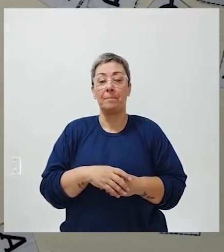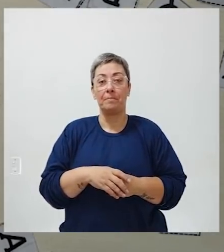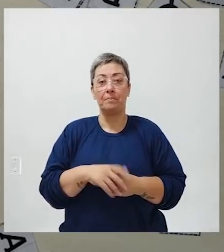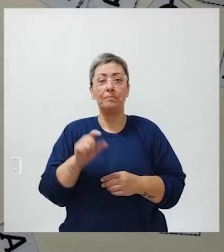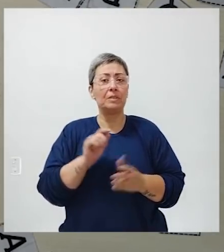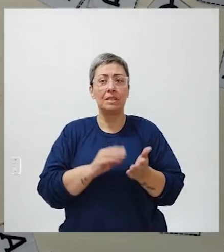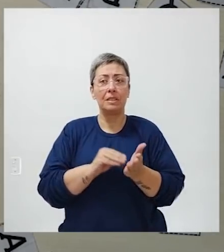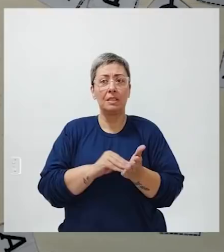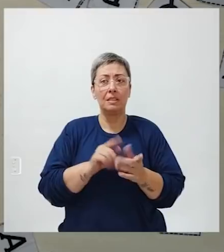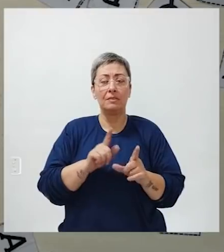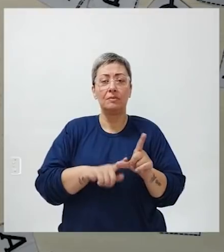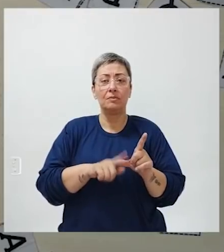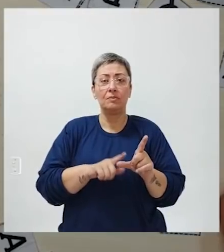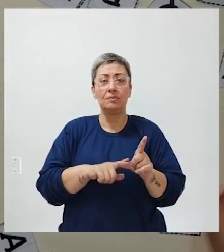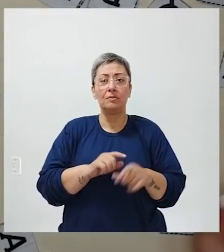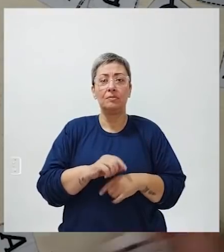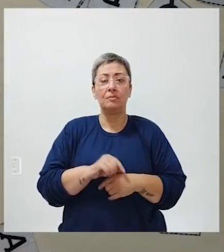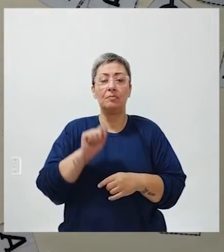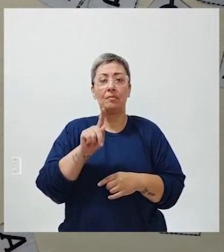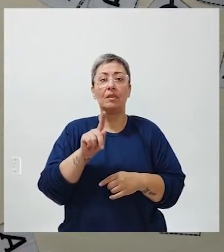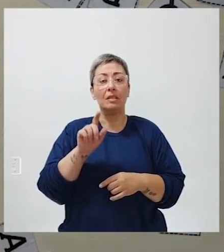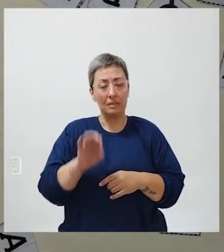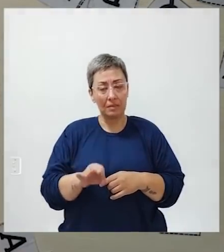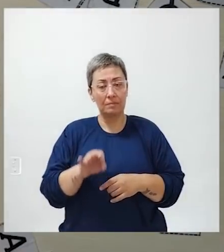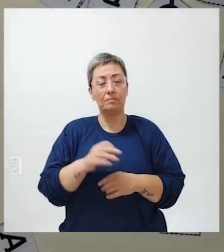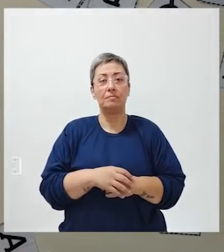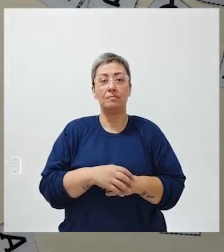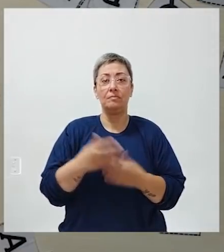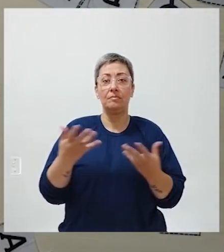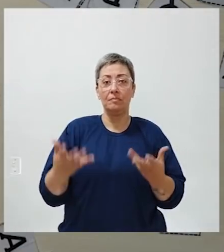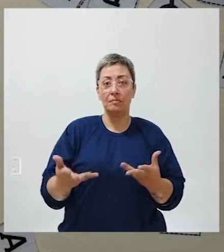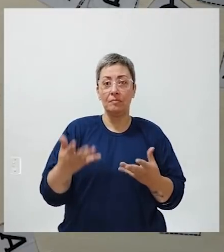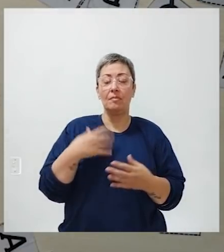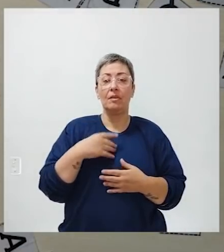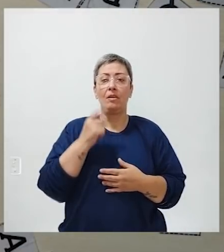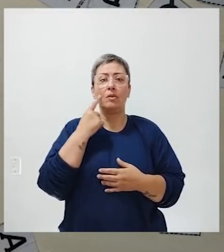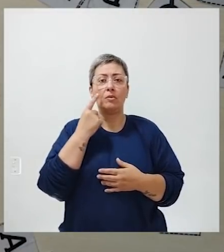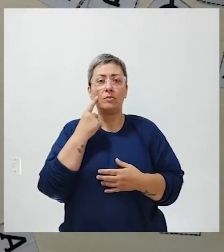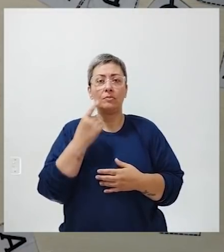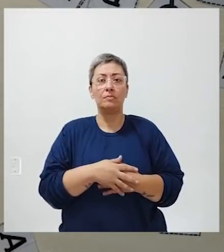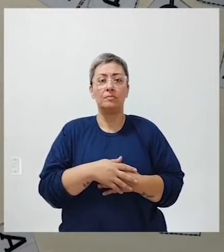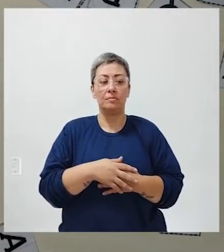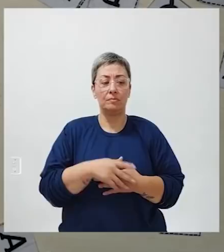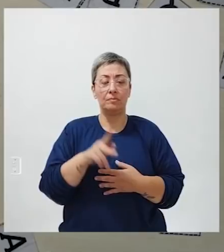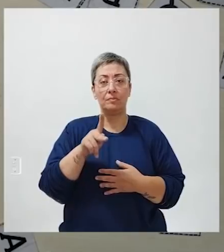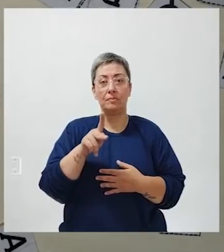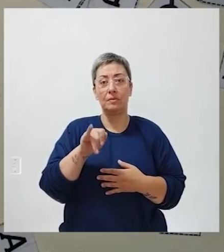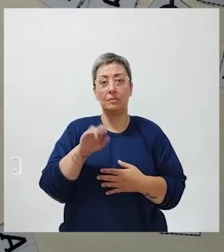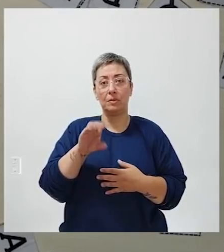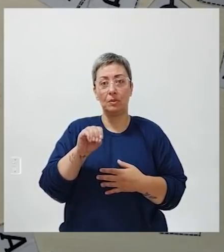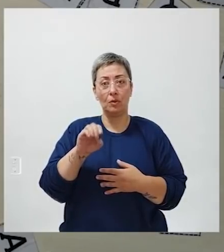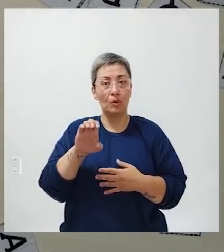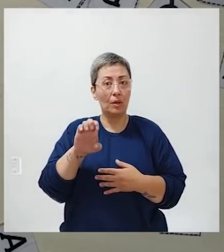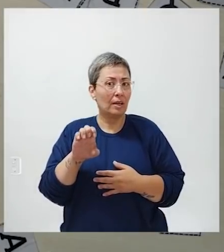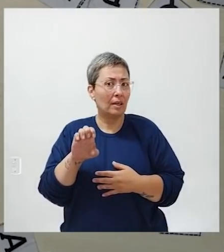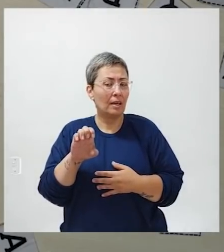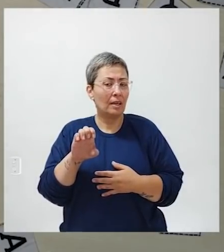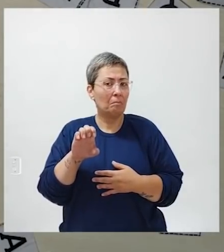Que letra tá faltando aí? Isso. Aí tá, deixa eu ver. Picoé.